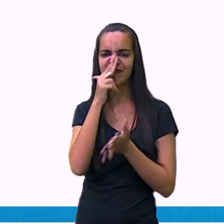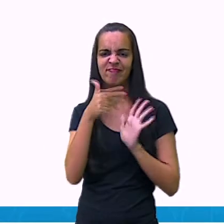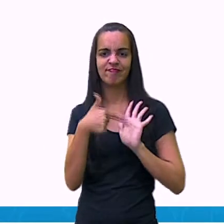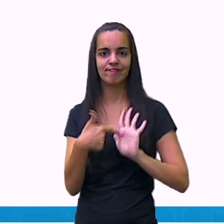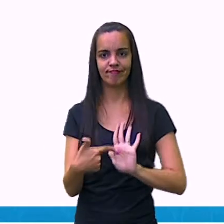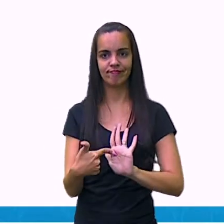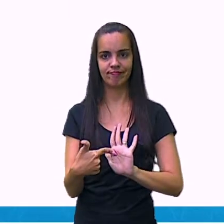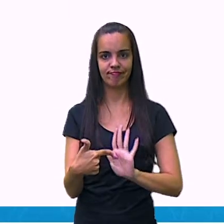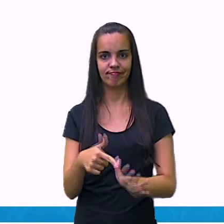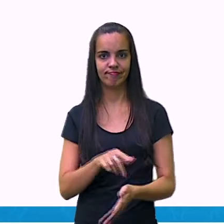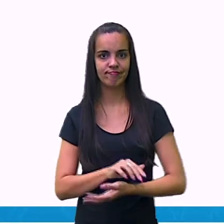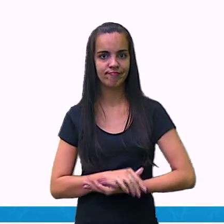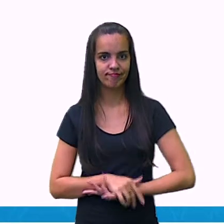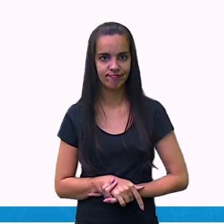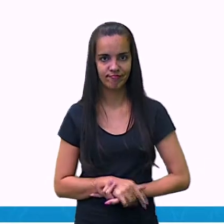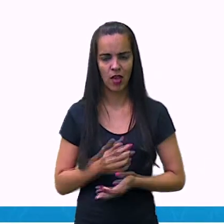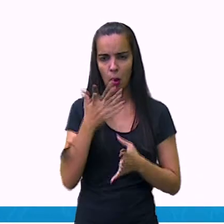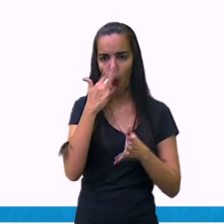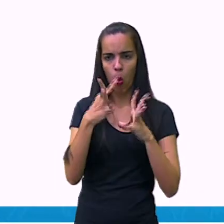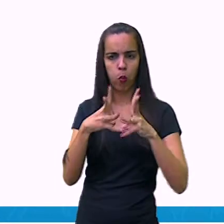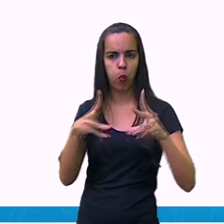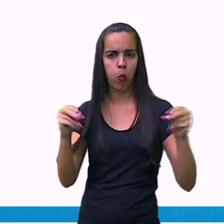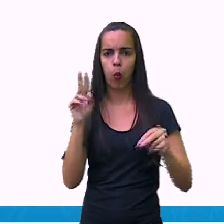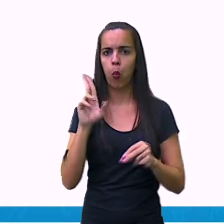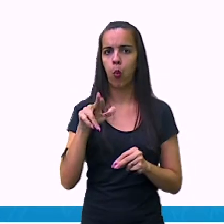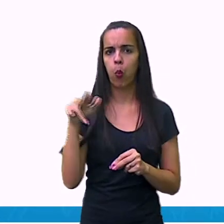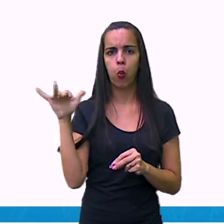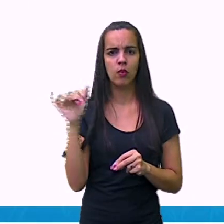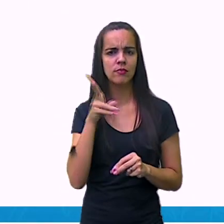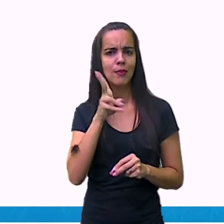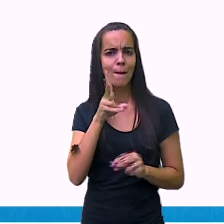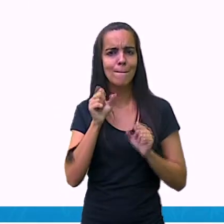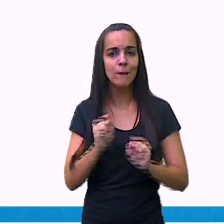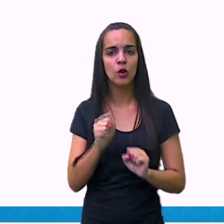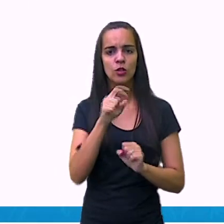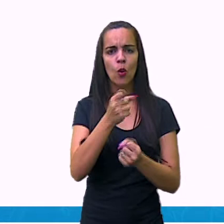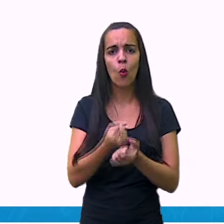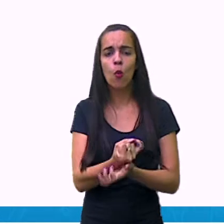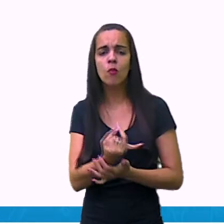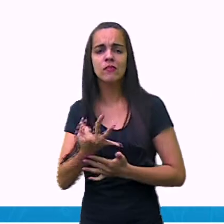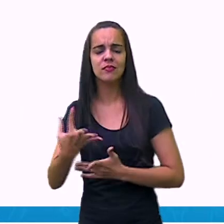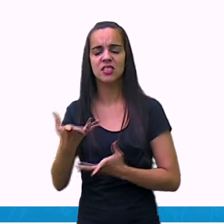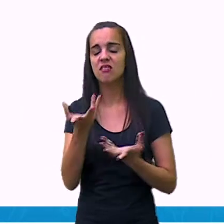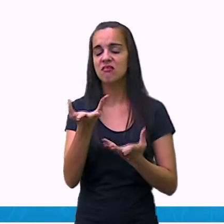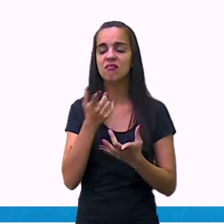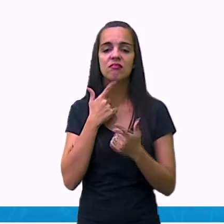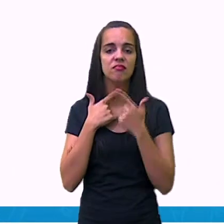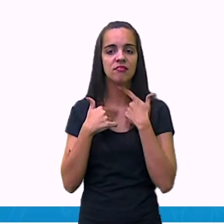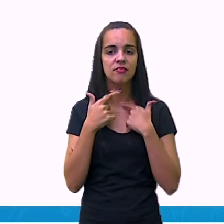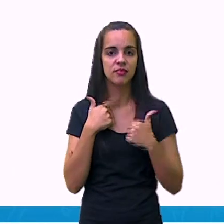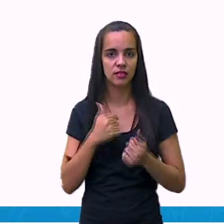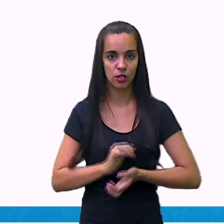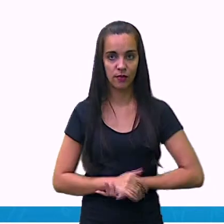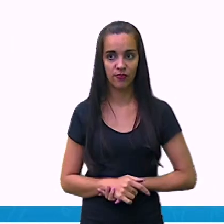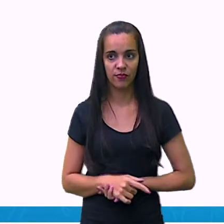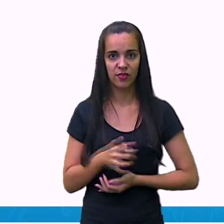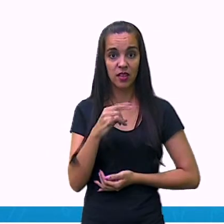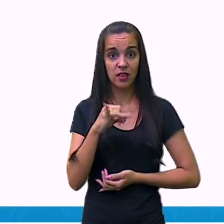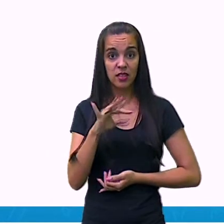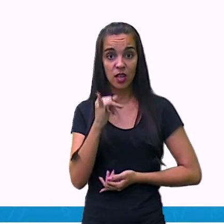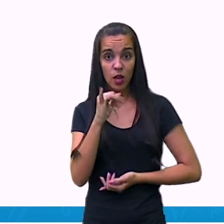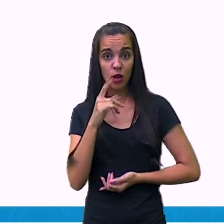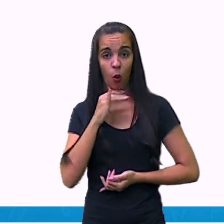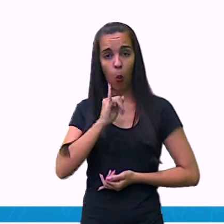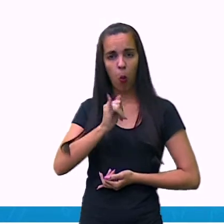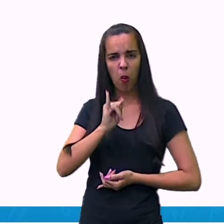não desaparece, fica lá, pode se olhar quantas vezes quiser. Deu-se conta de